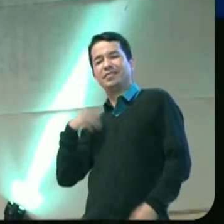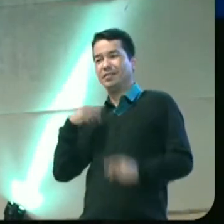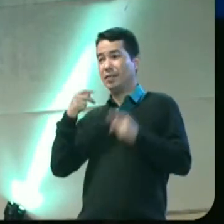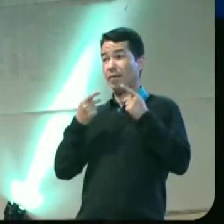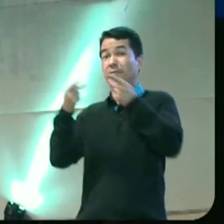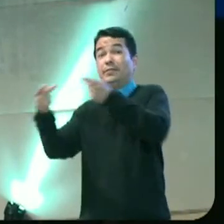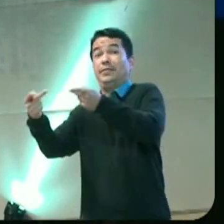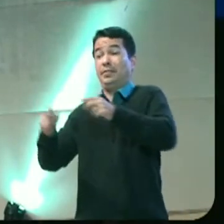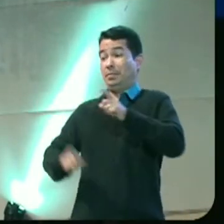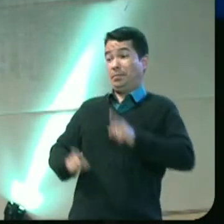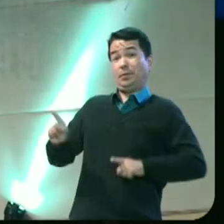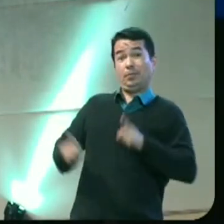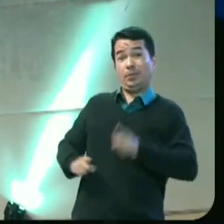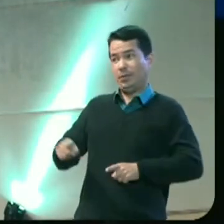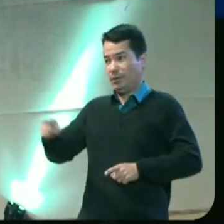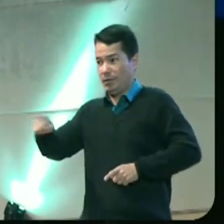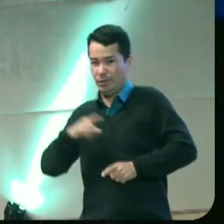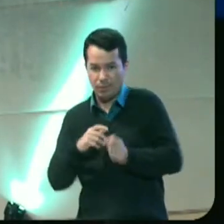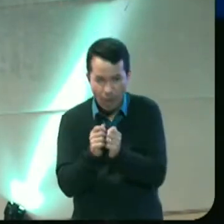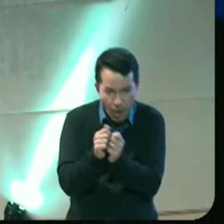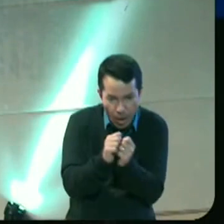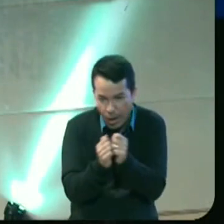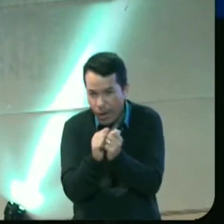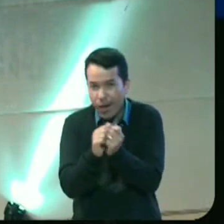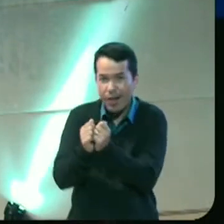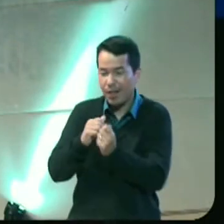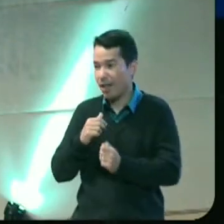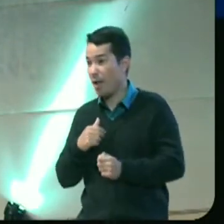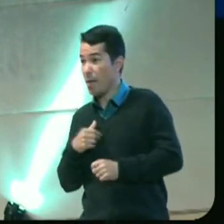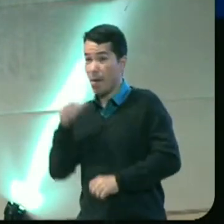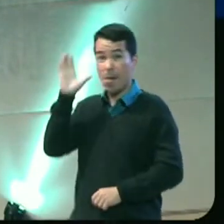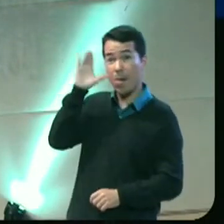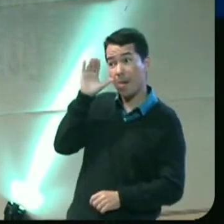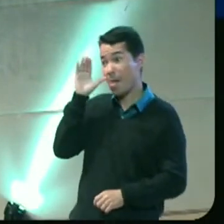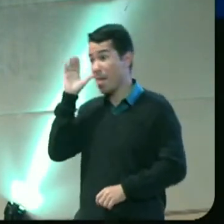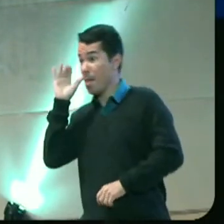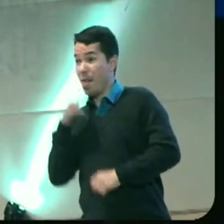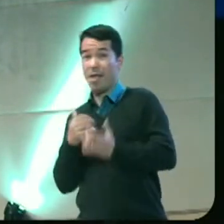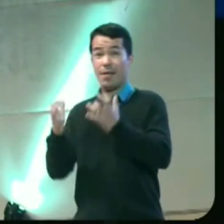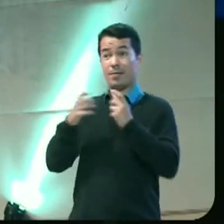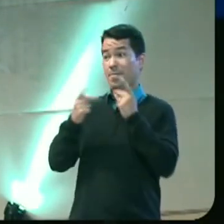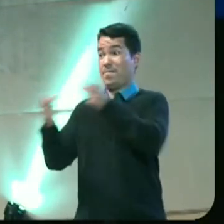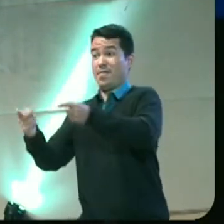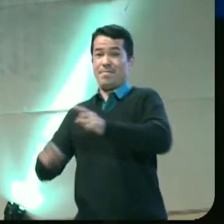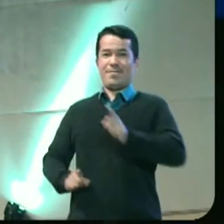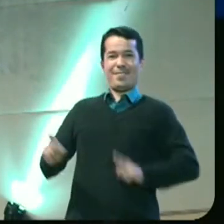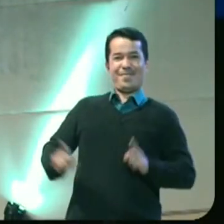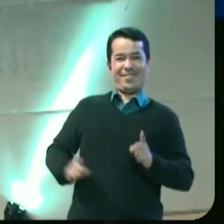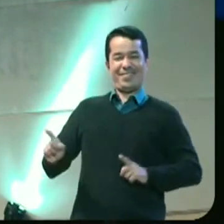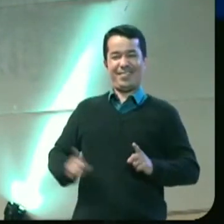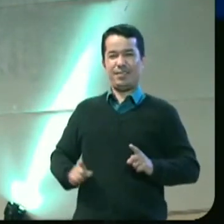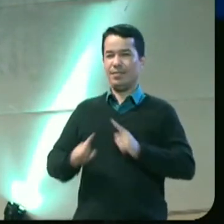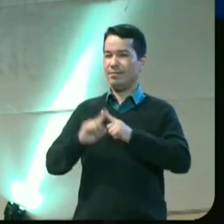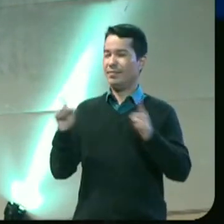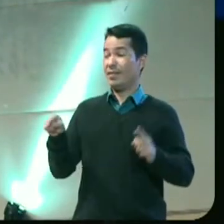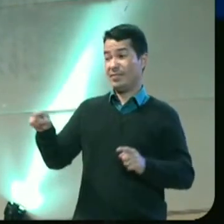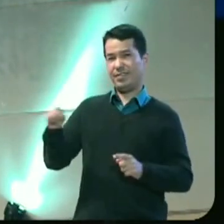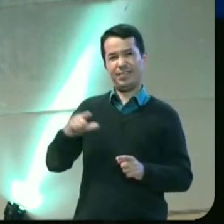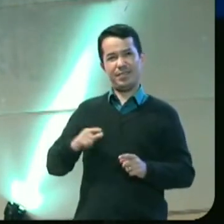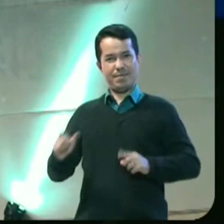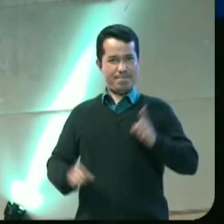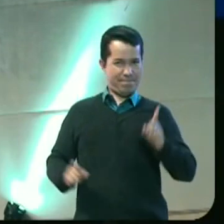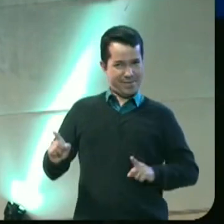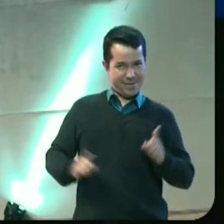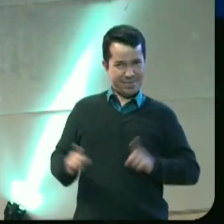Eles tinham um videogame já, mas eu era pequenininho, não tinha videogame em casa, e eu só queria jogar com eles. Mas quando você tem um primo mais novo, você não quer